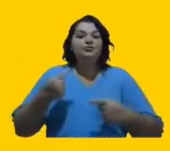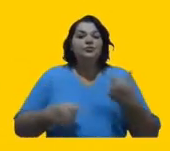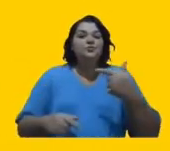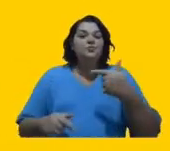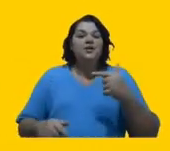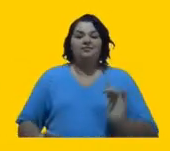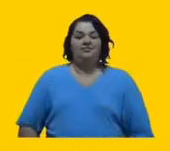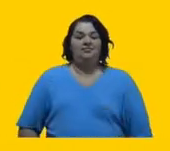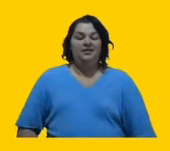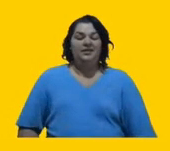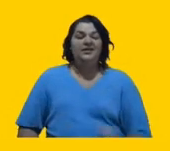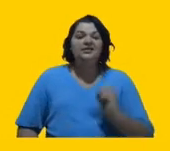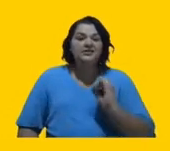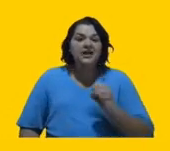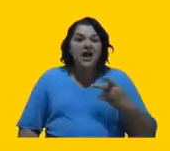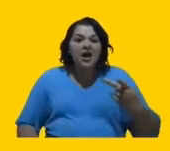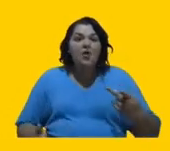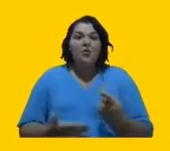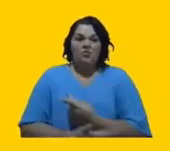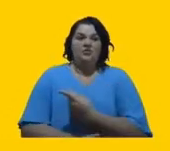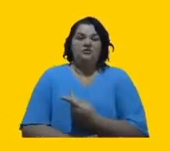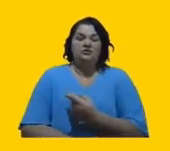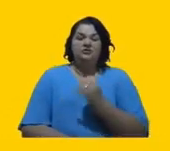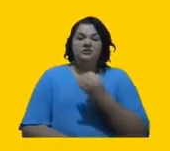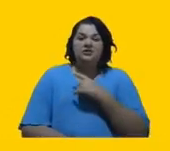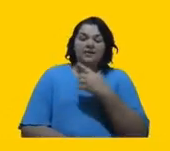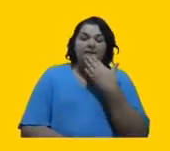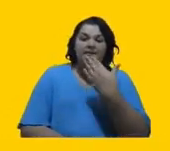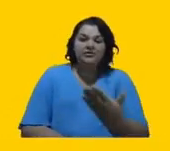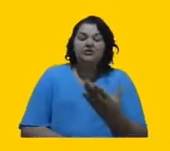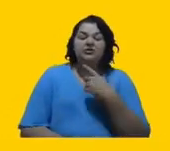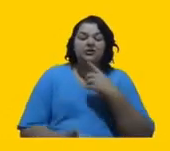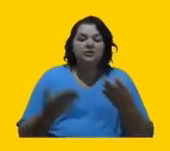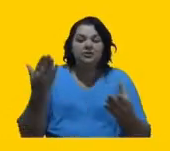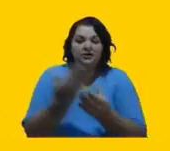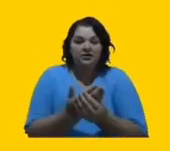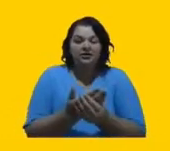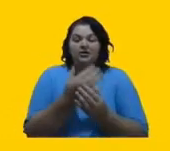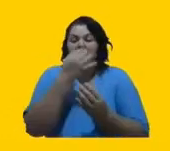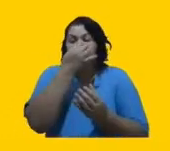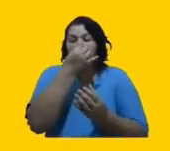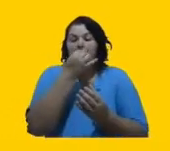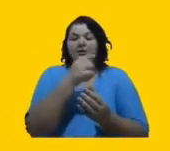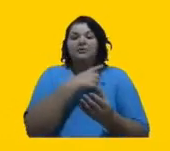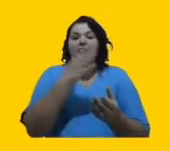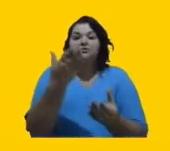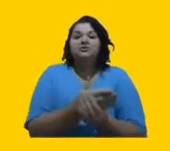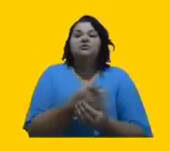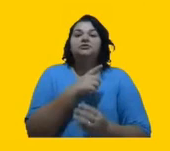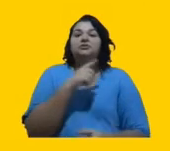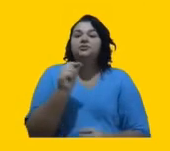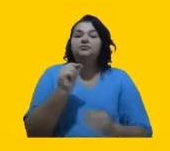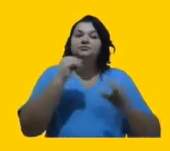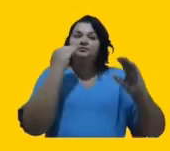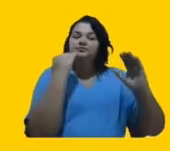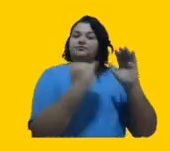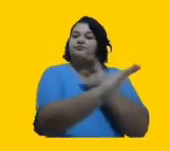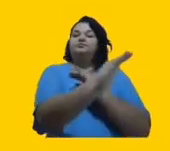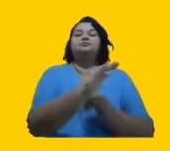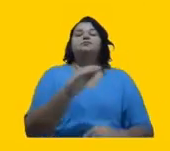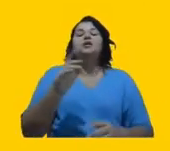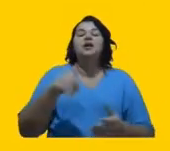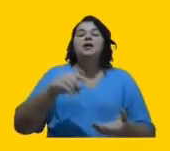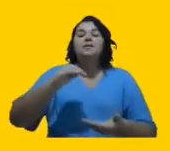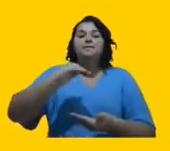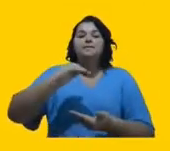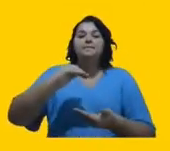Se isso acontecer, se ele solicitar a retirada do processo do julgamento em lista, o processo será enviado ao plenário virtual.